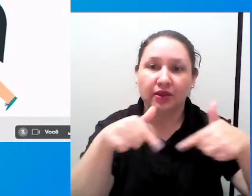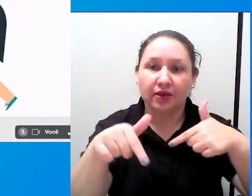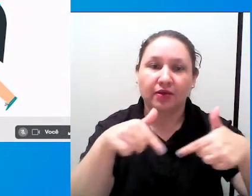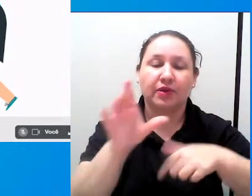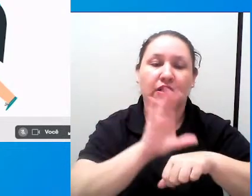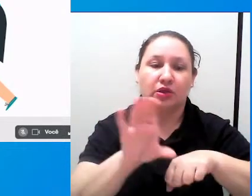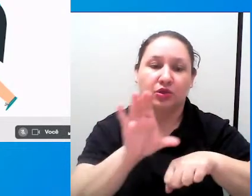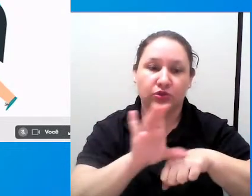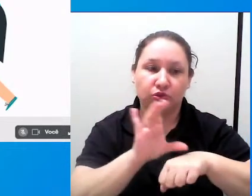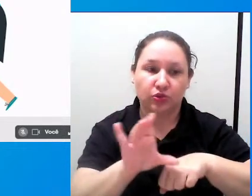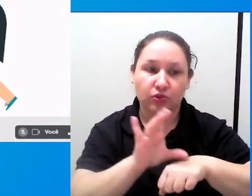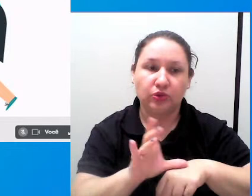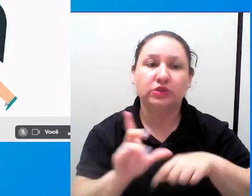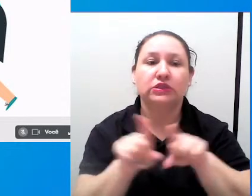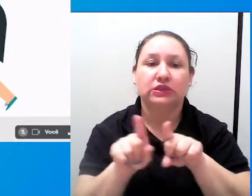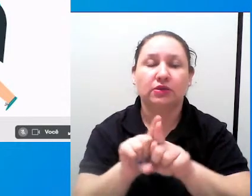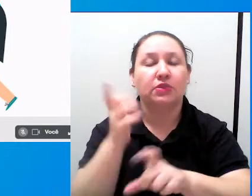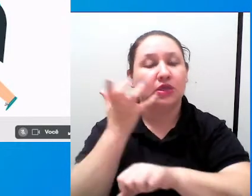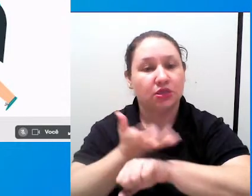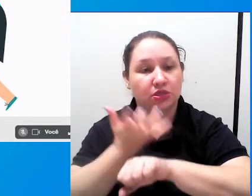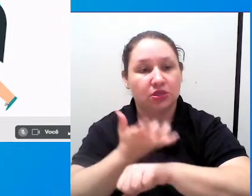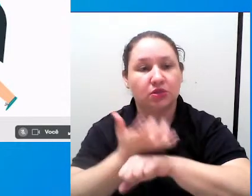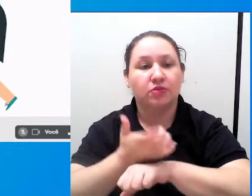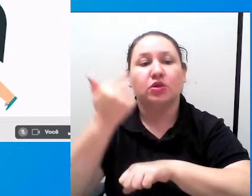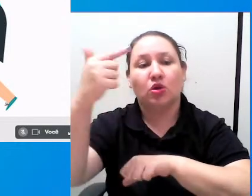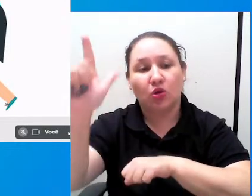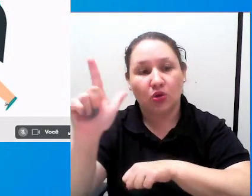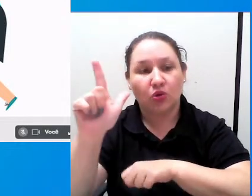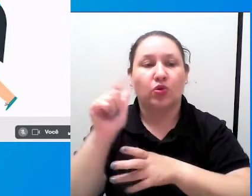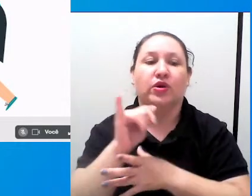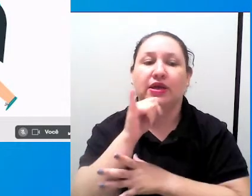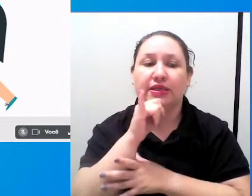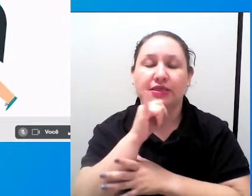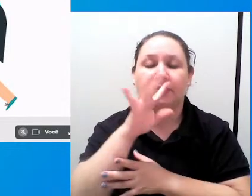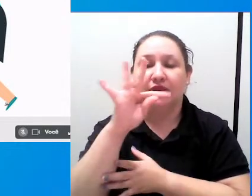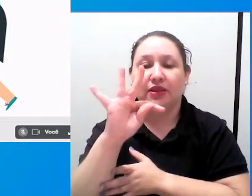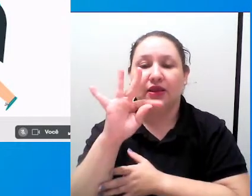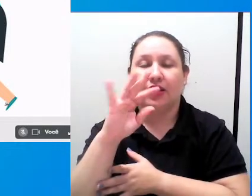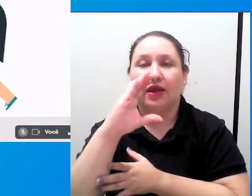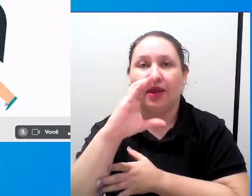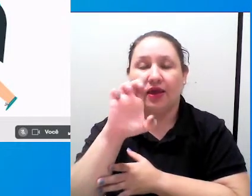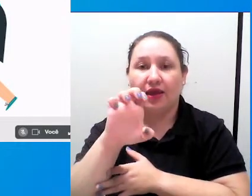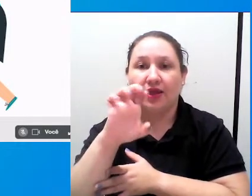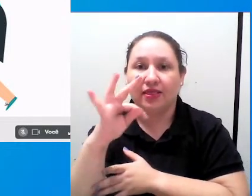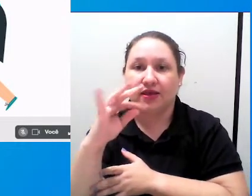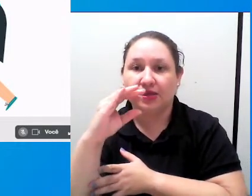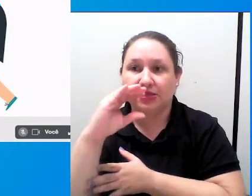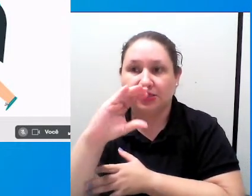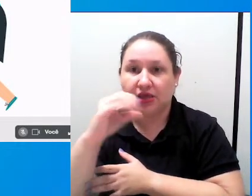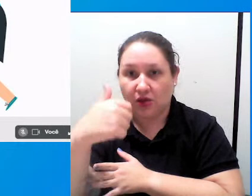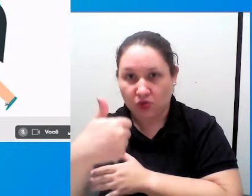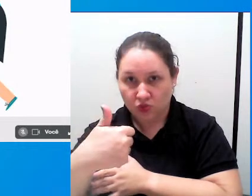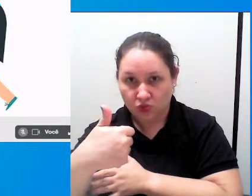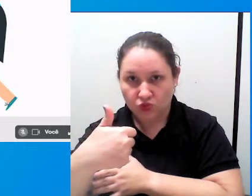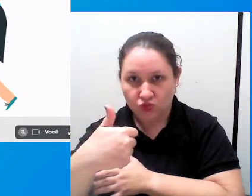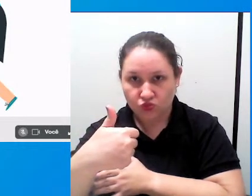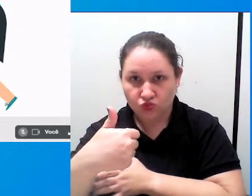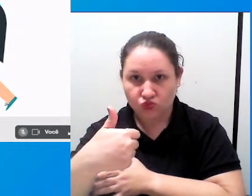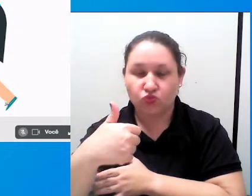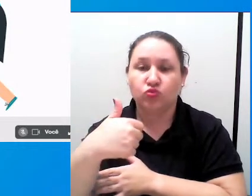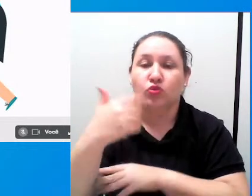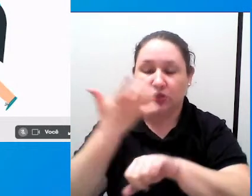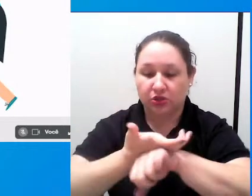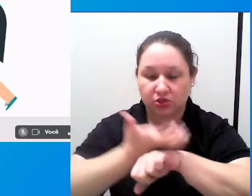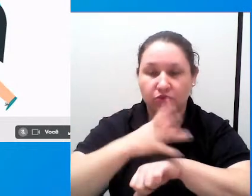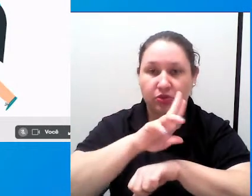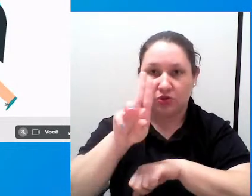PPC, que era para trabalho de curso, que era ETC1 e ETC2. Então, a gente zerou essa carga horária de trabalho de curso